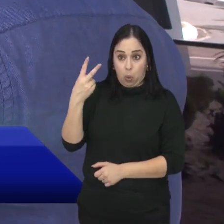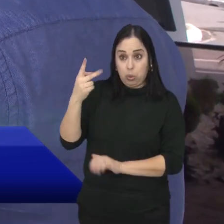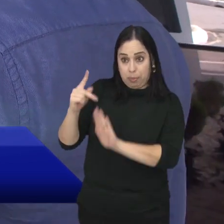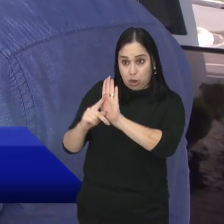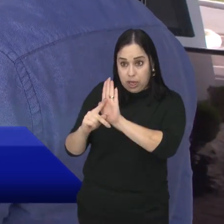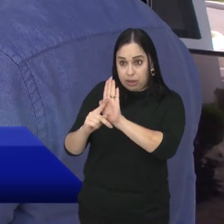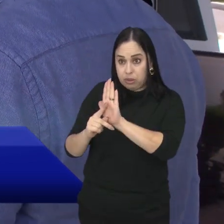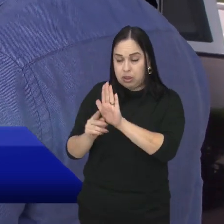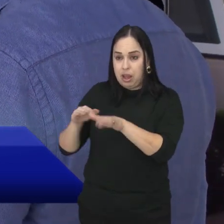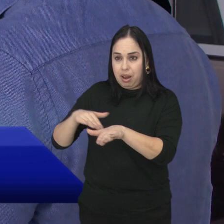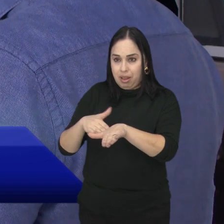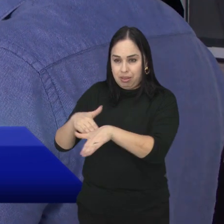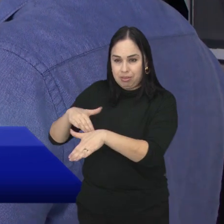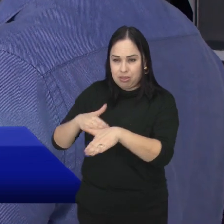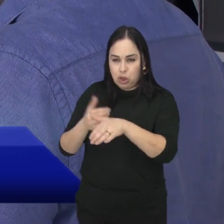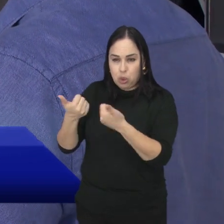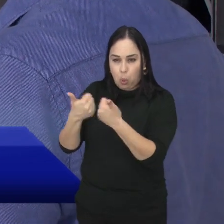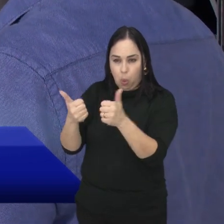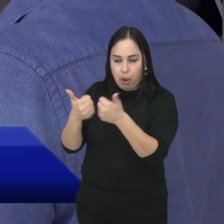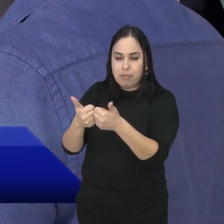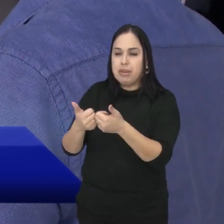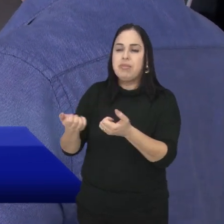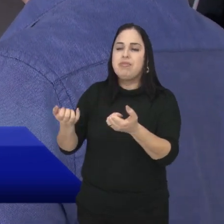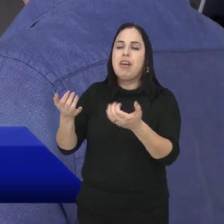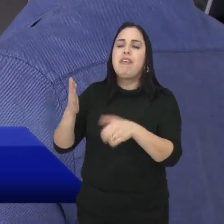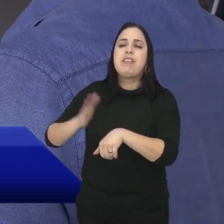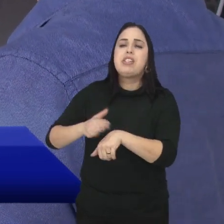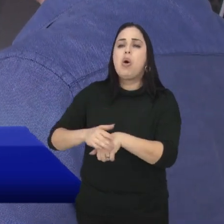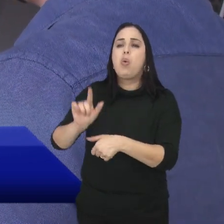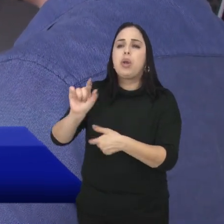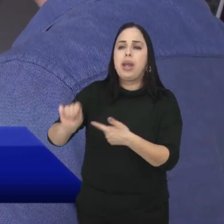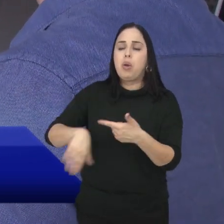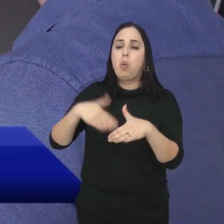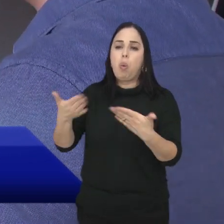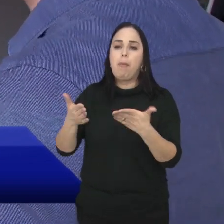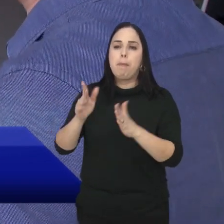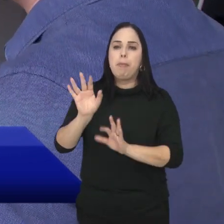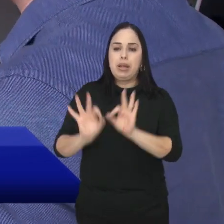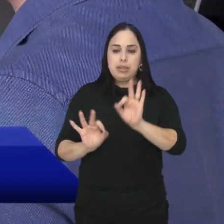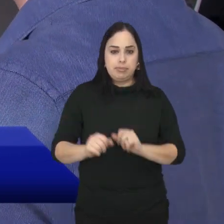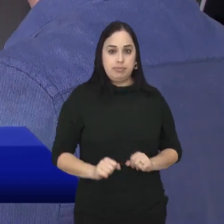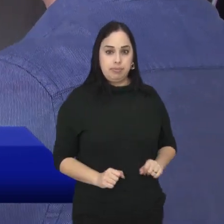segunda fase, né, da linha verde, a gente está falando exatamente do que vai ser feito, qual